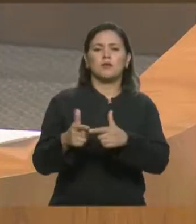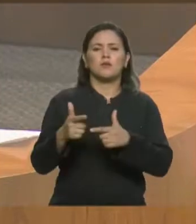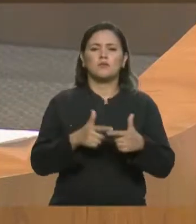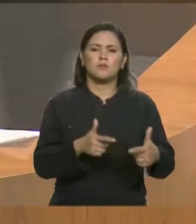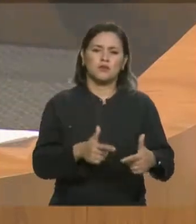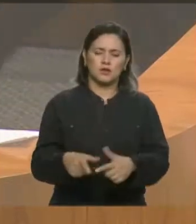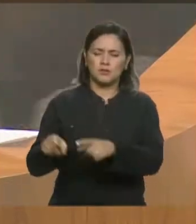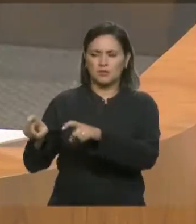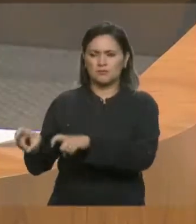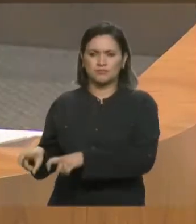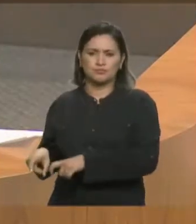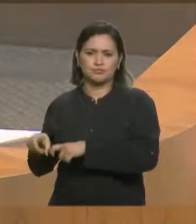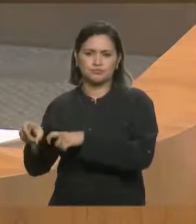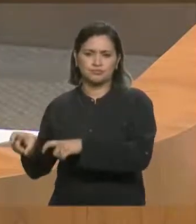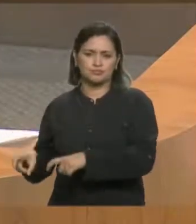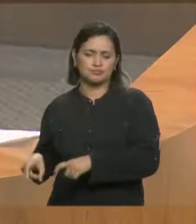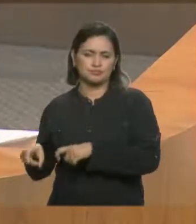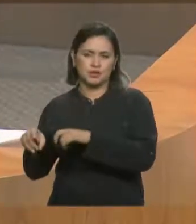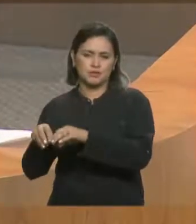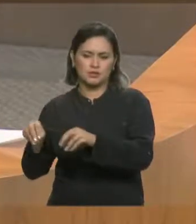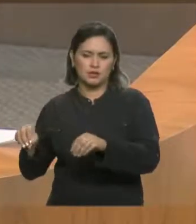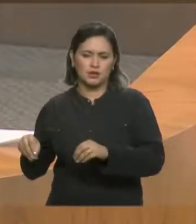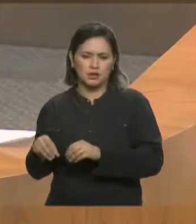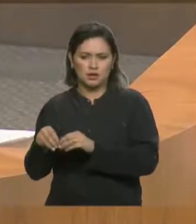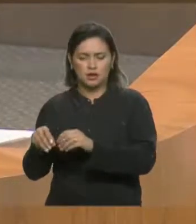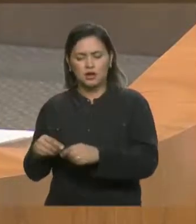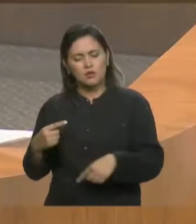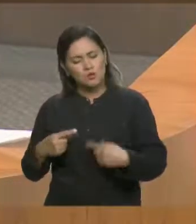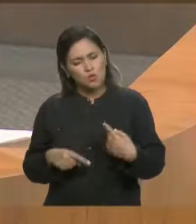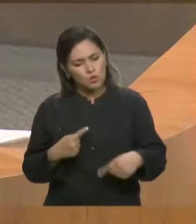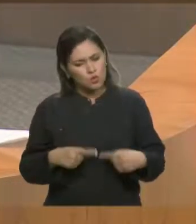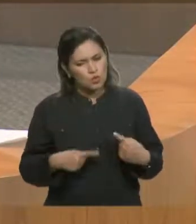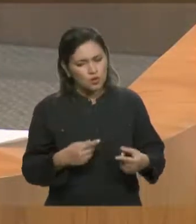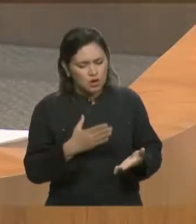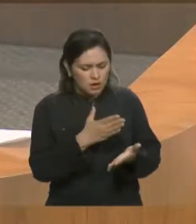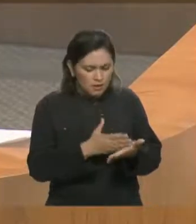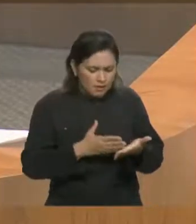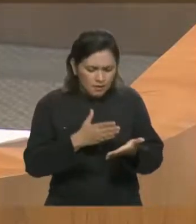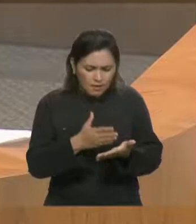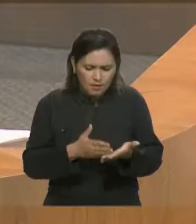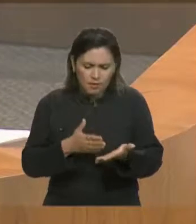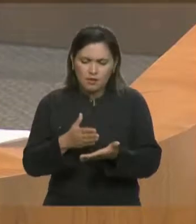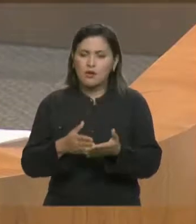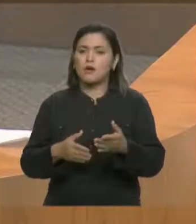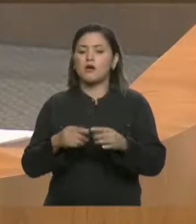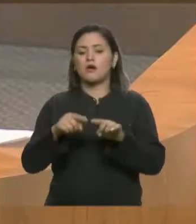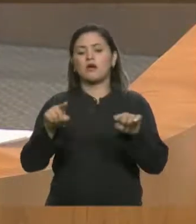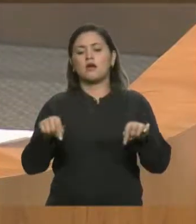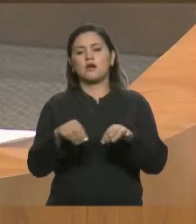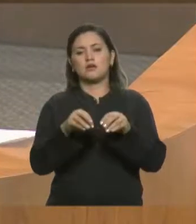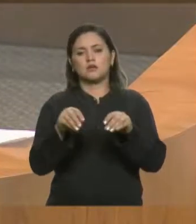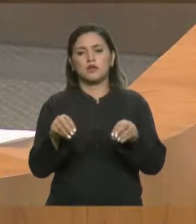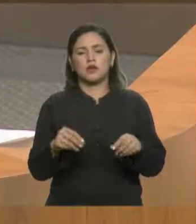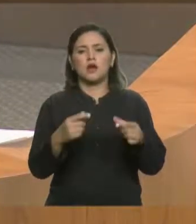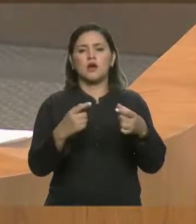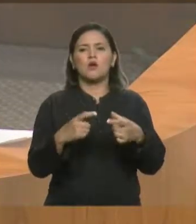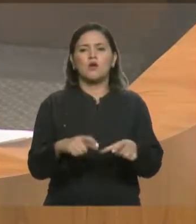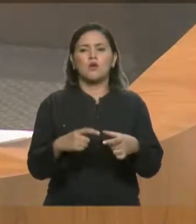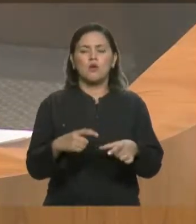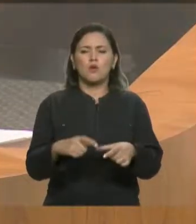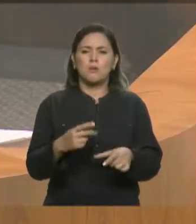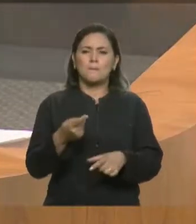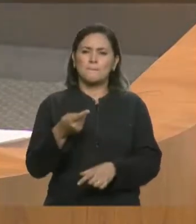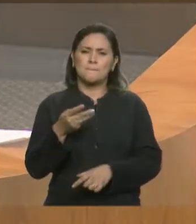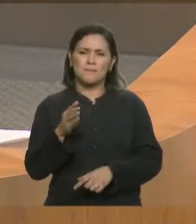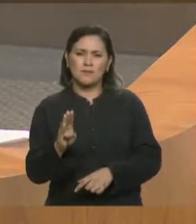para discutir as situações de conflitos de terra que se dão em área de assentamento, em terras